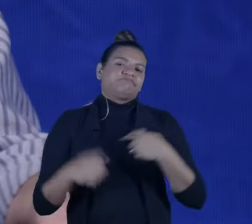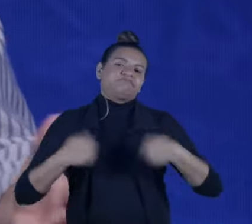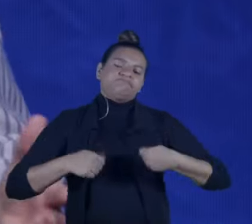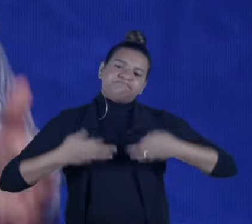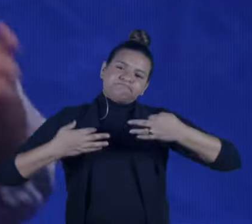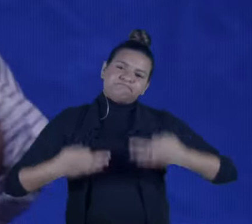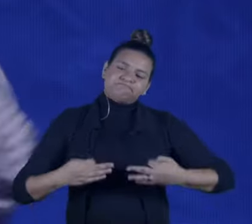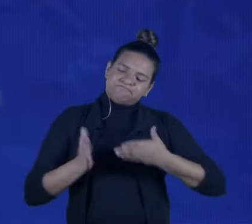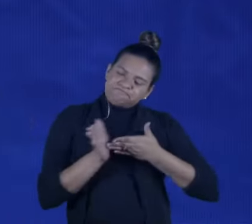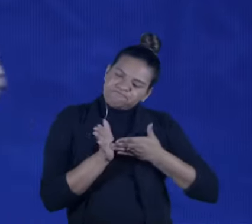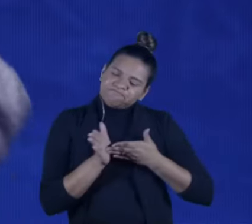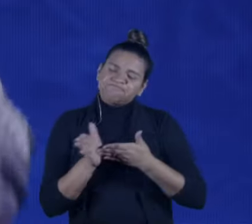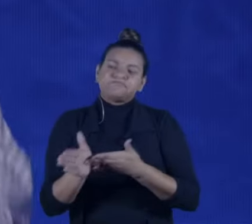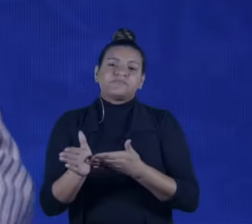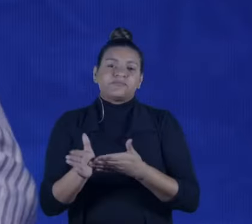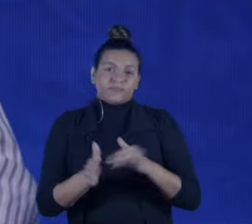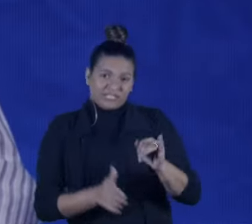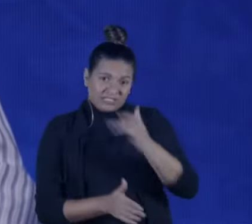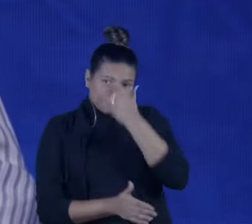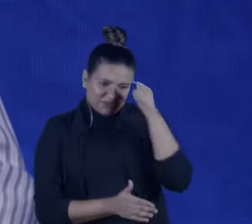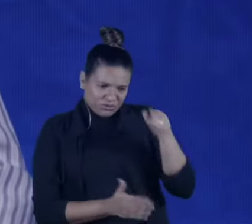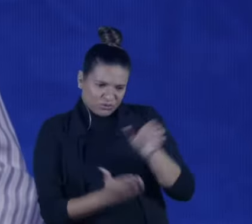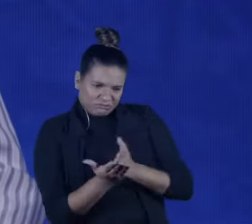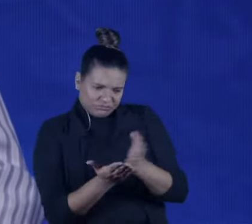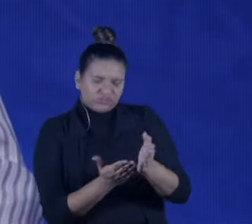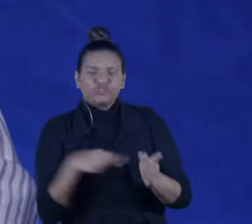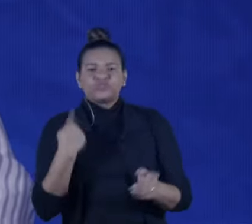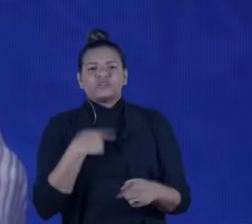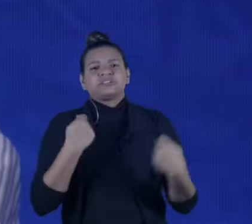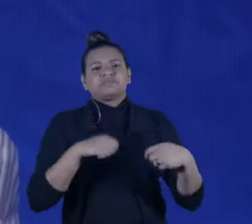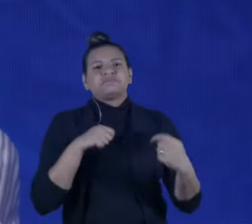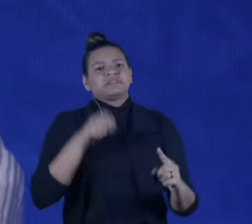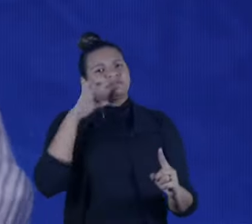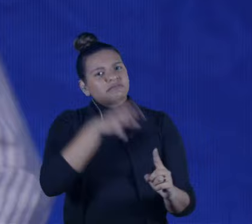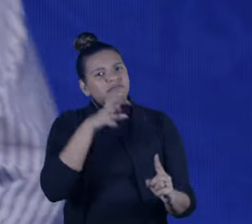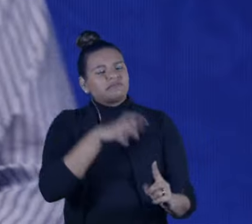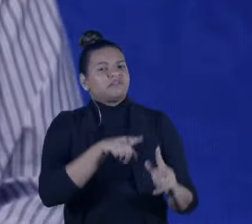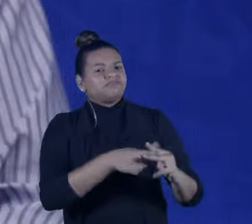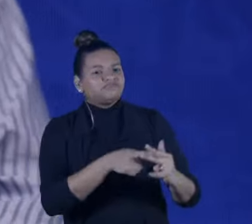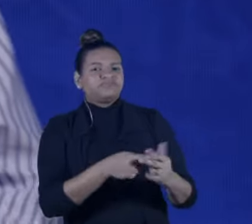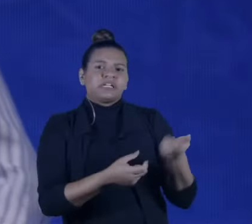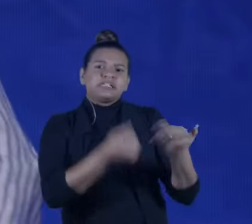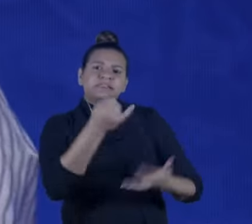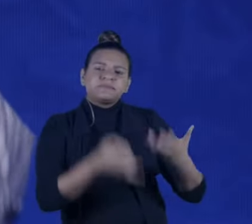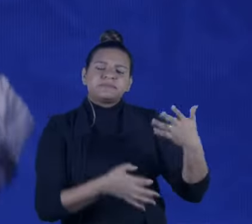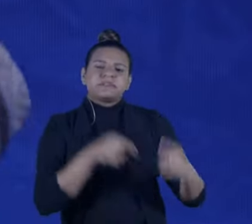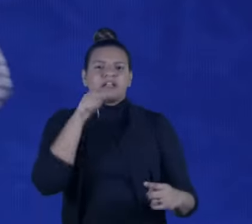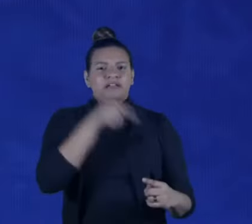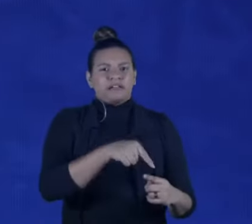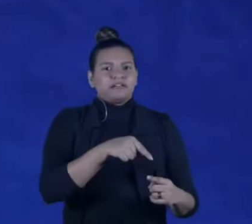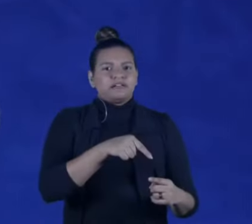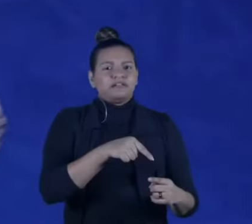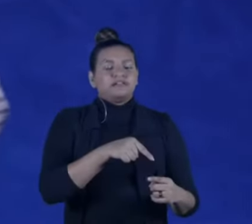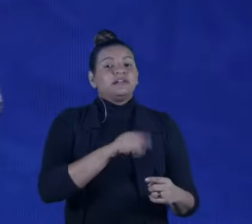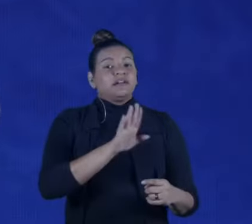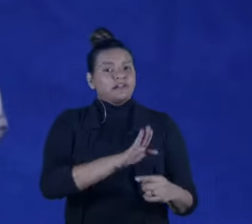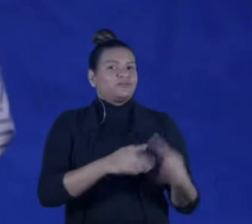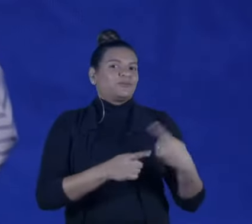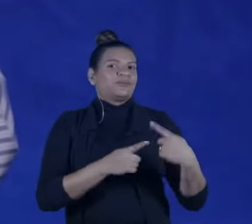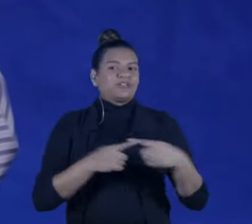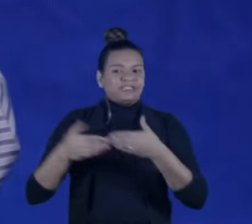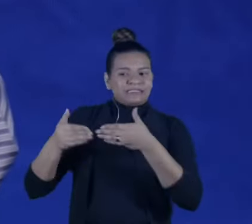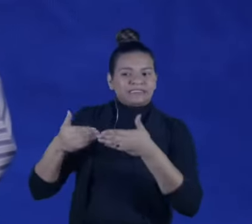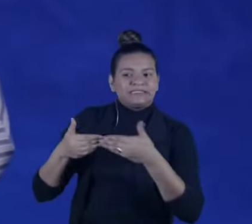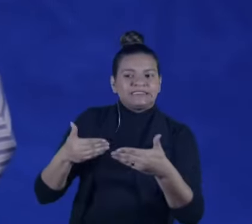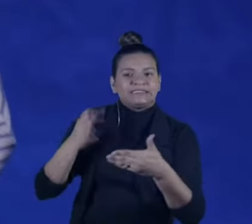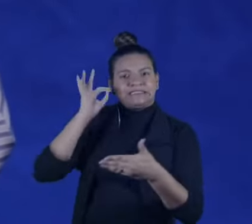admoestações, e tanto mais quando vedes que o dia se aproxima. O que o autor da carta aos Hebreus